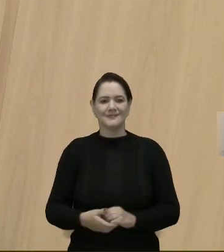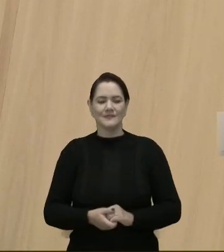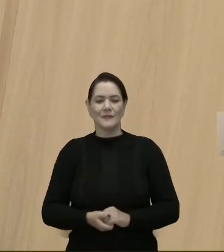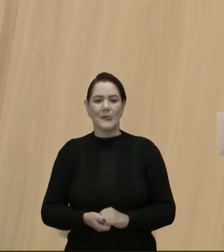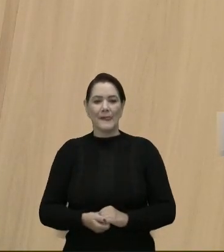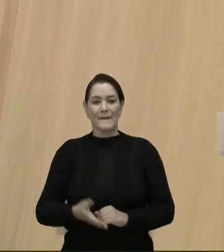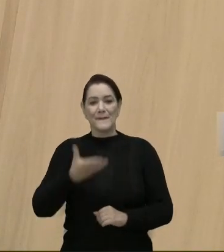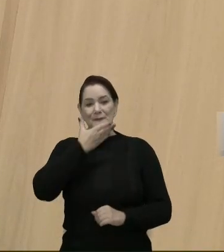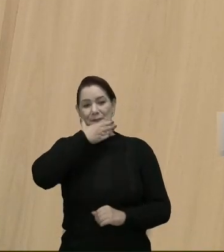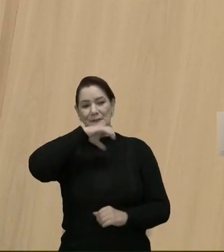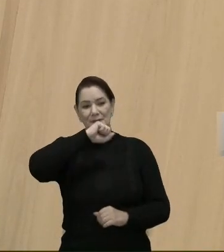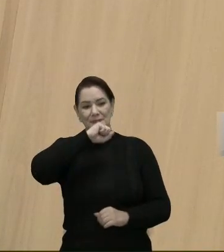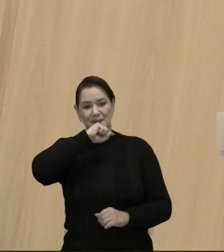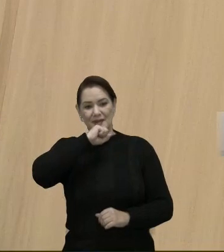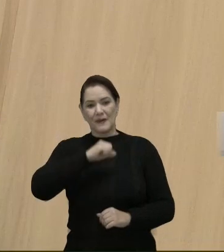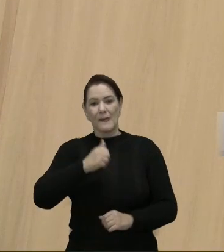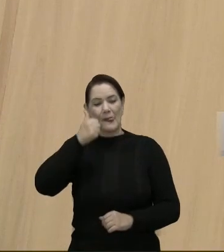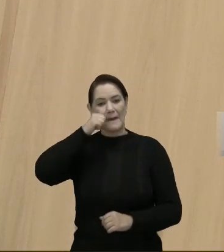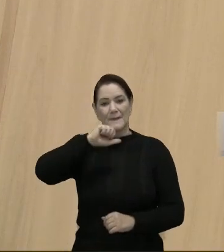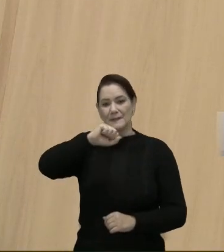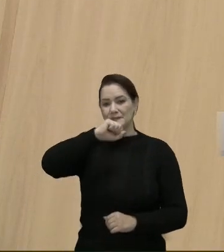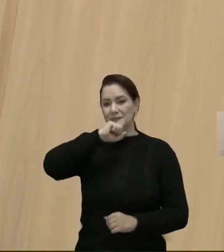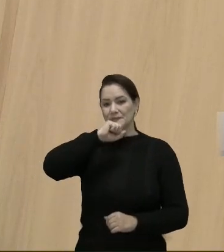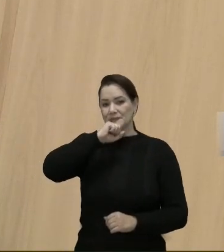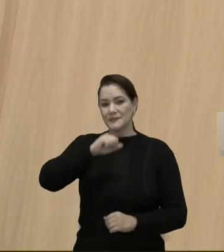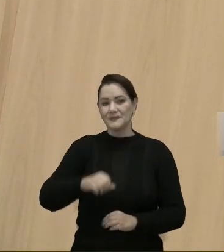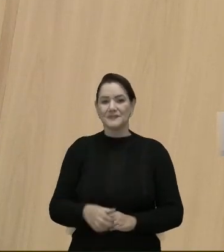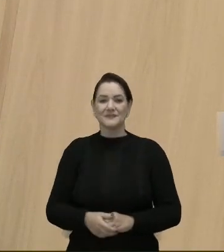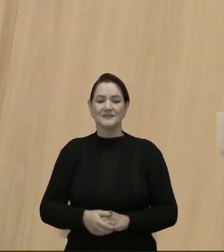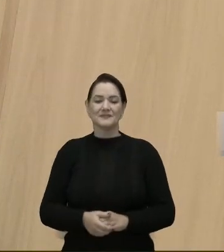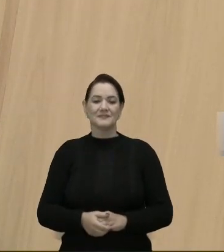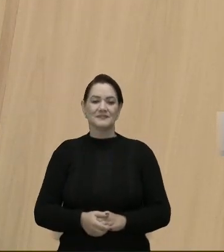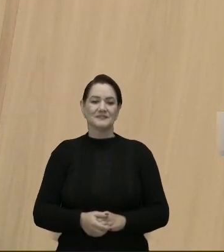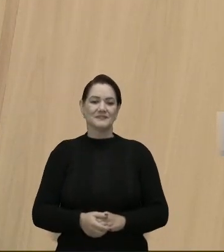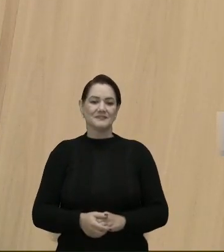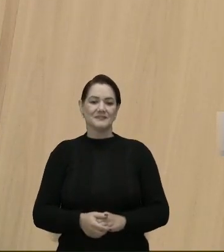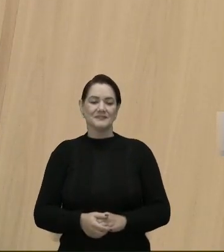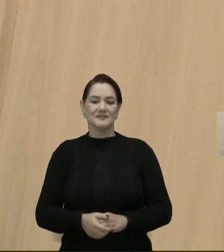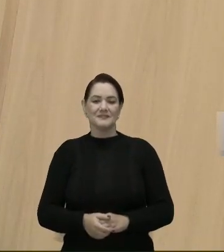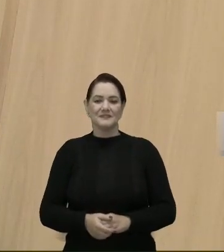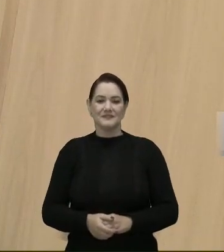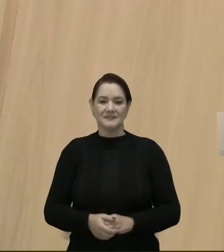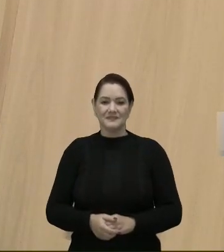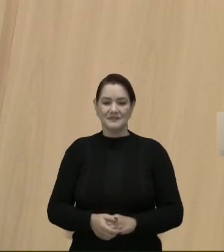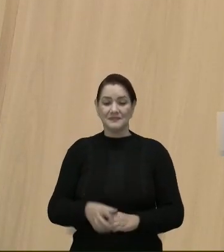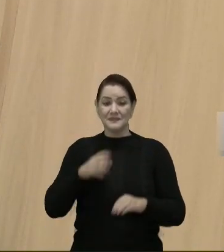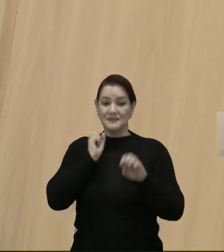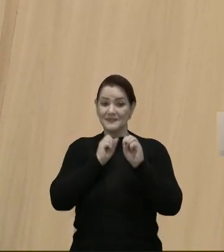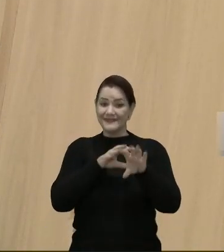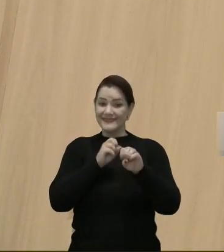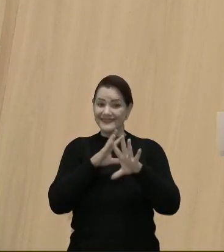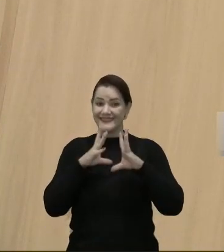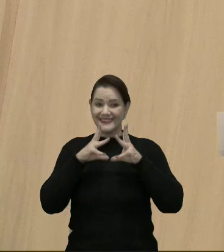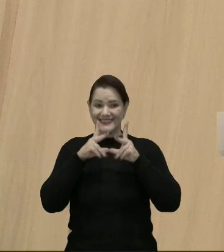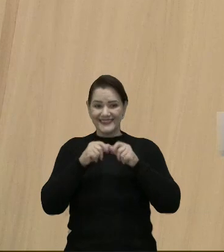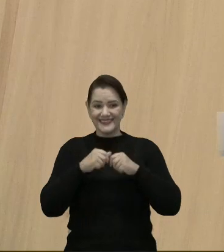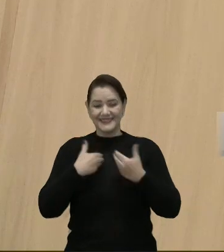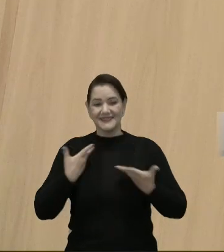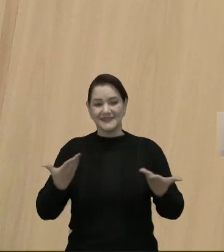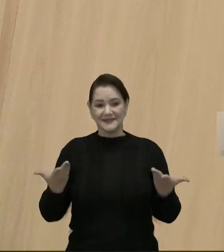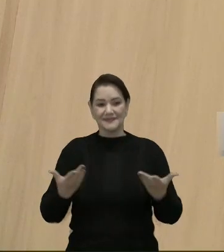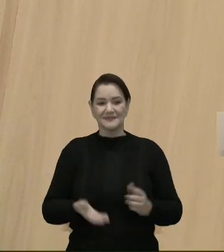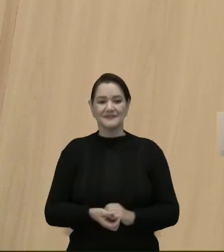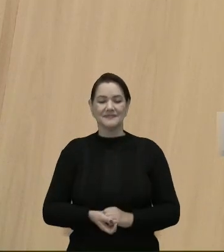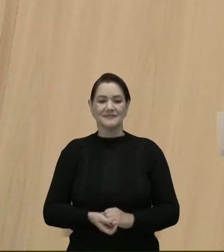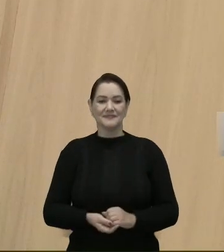meu pai, né? Minha mãe, meu pai é o Giba, meu pai que ensinou tudo pra gente.